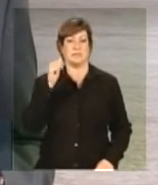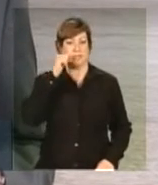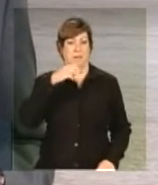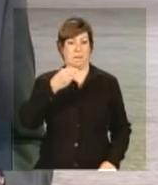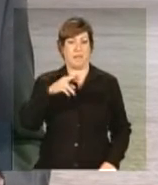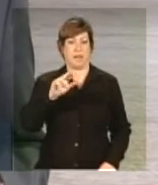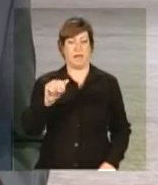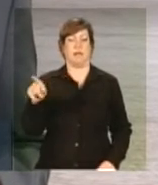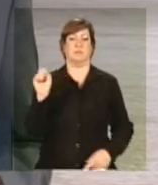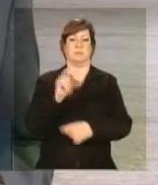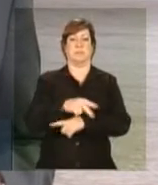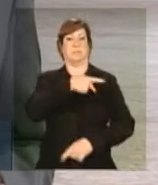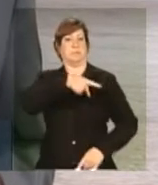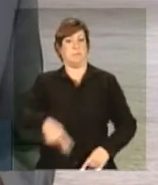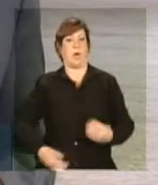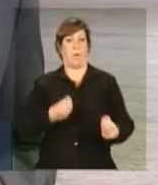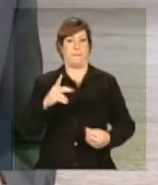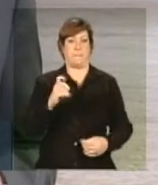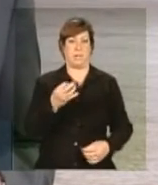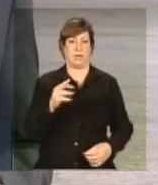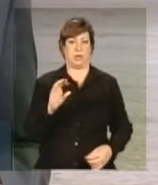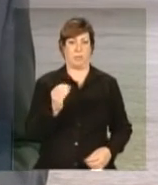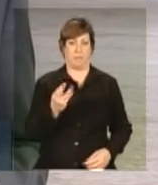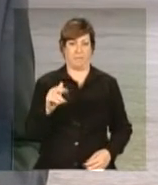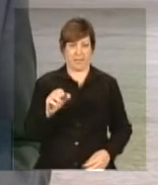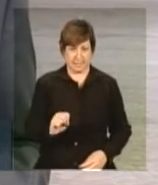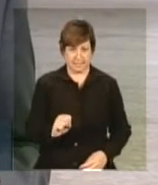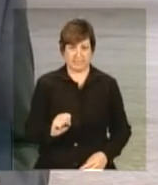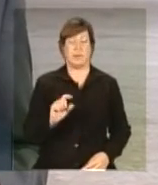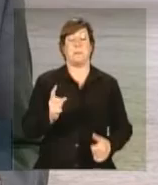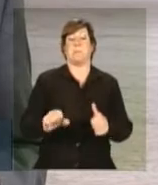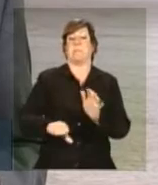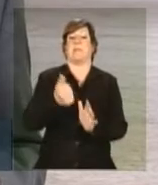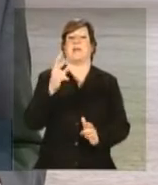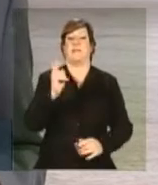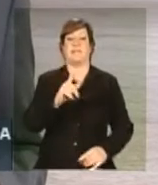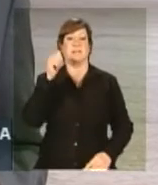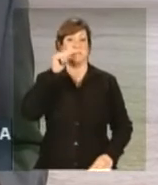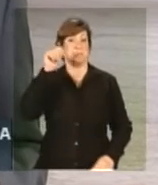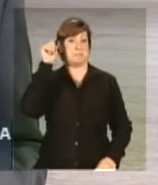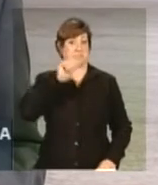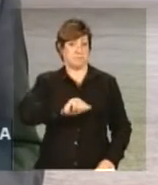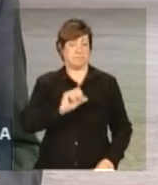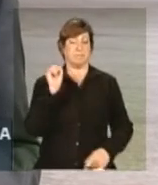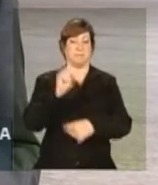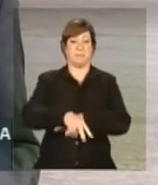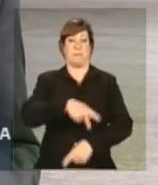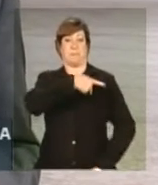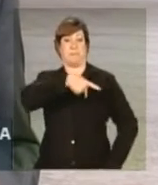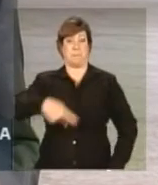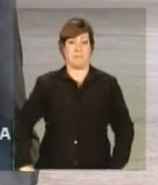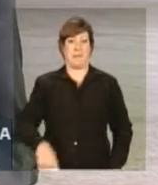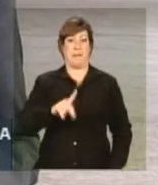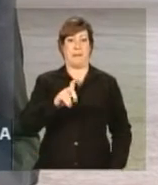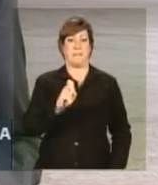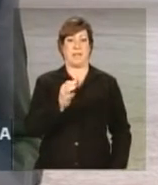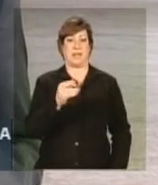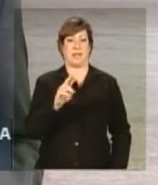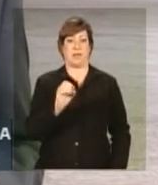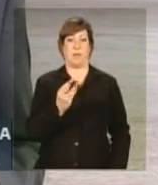na presidência da empresa pela primeira vez na história do país uma mulher assume o cargo máximo da principal empresa